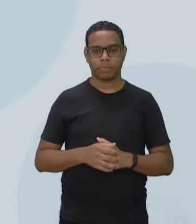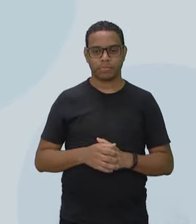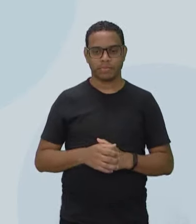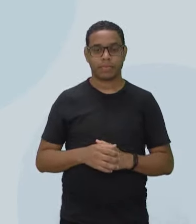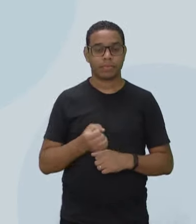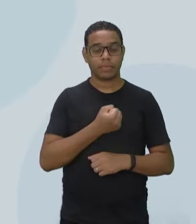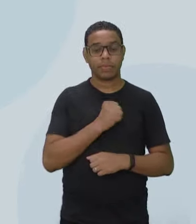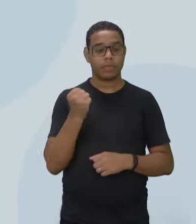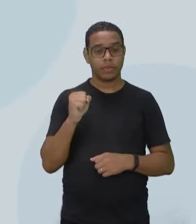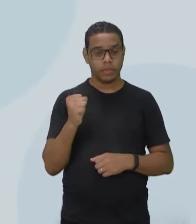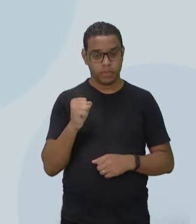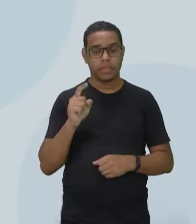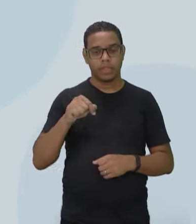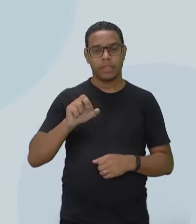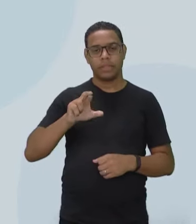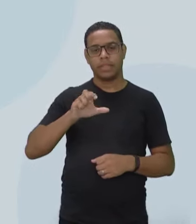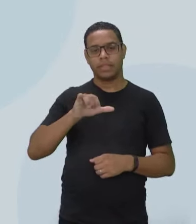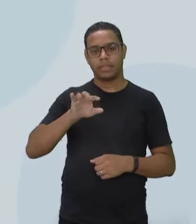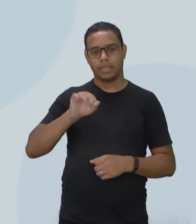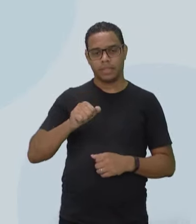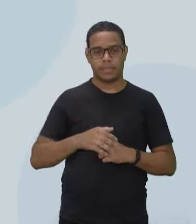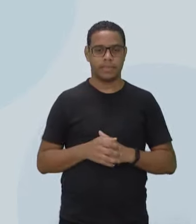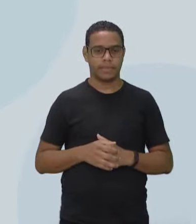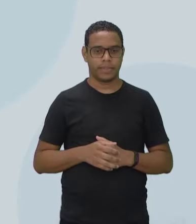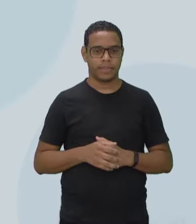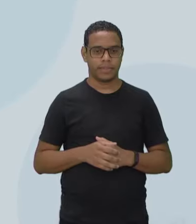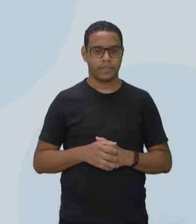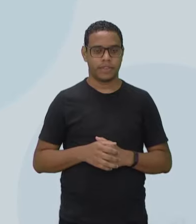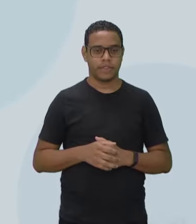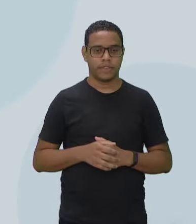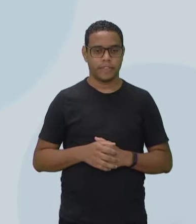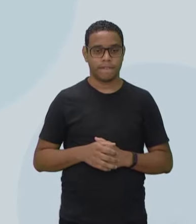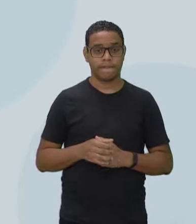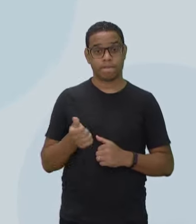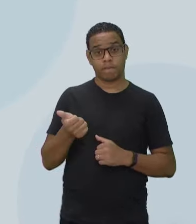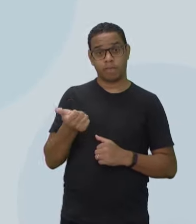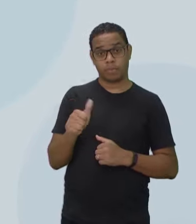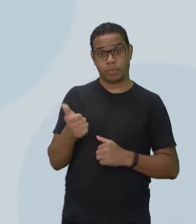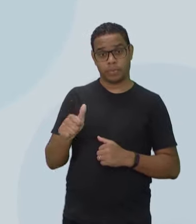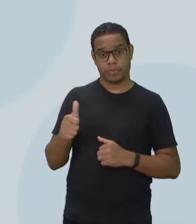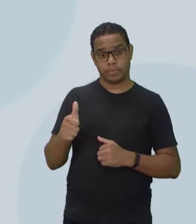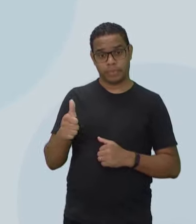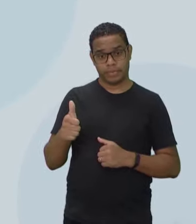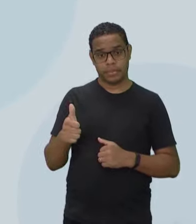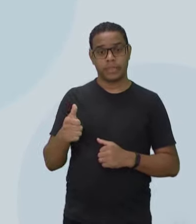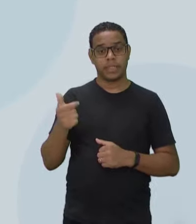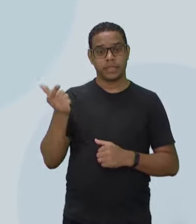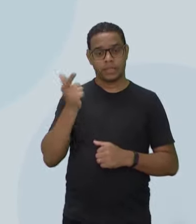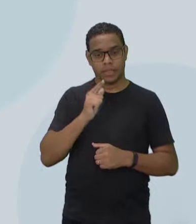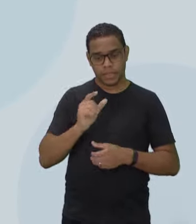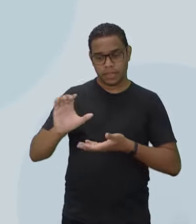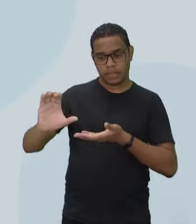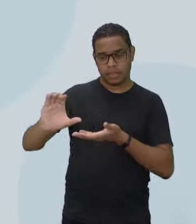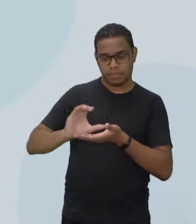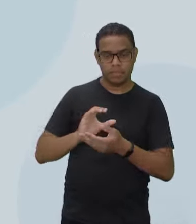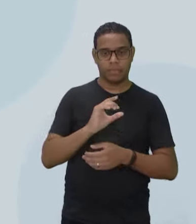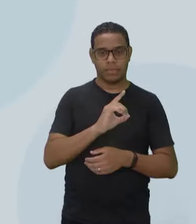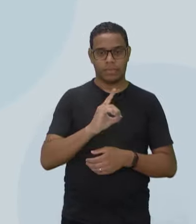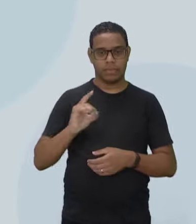carta 8 era uma receita. E a carta 11, você ganhou um bônus de R$